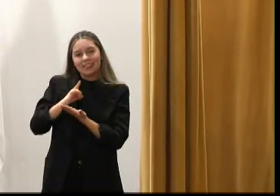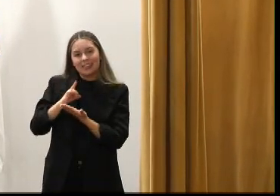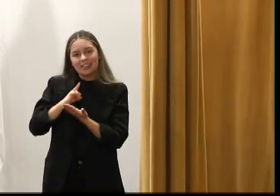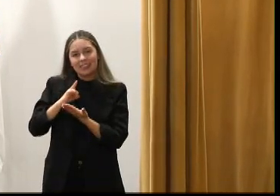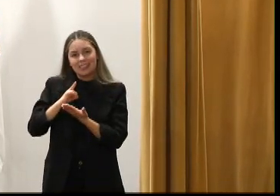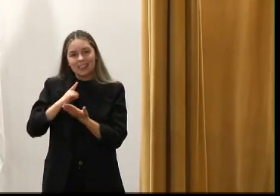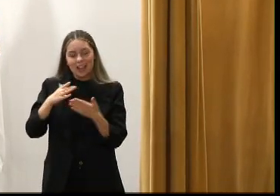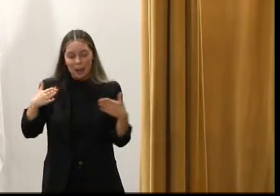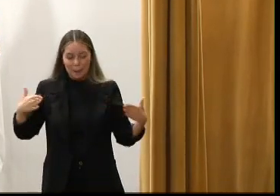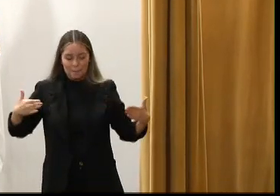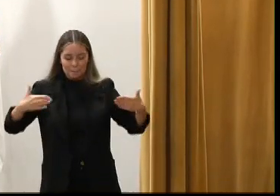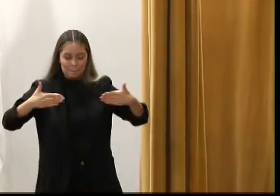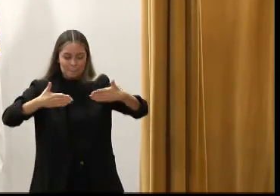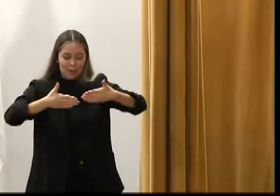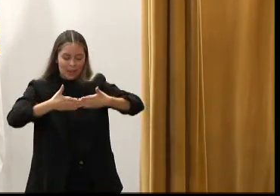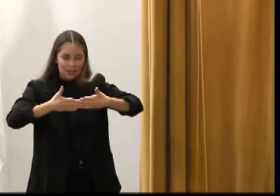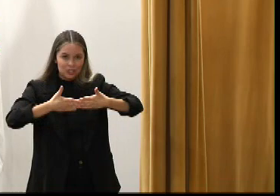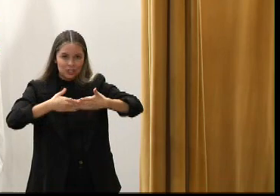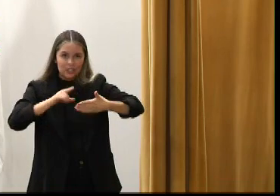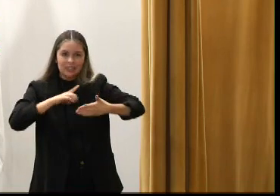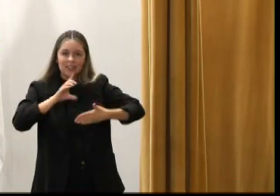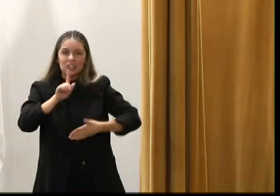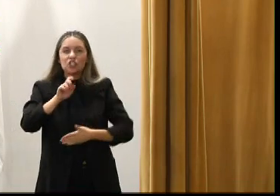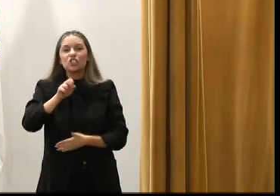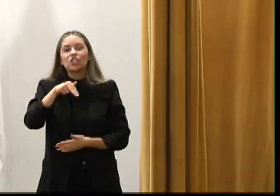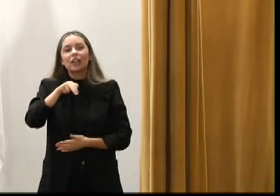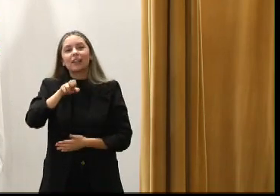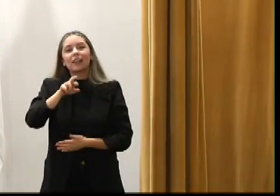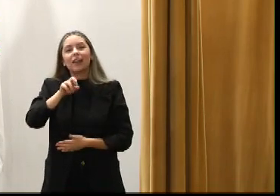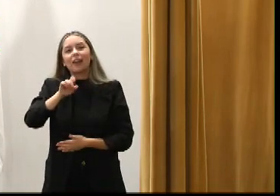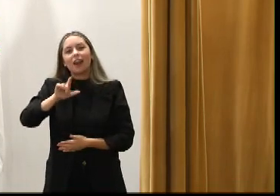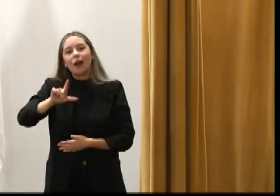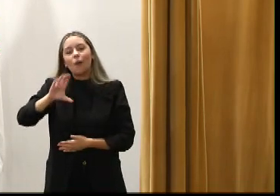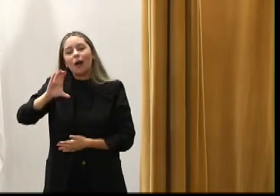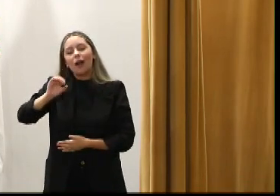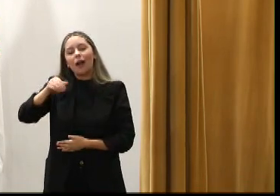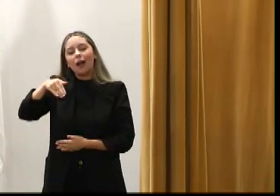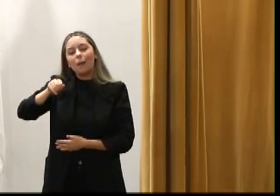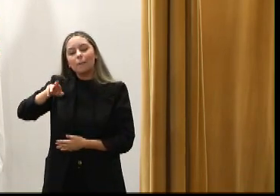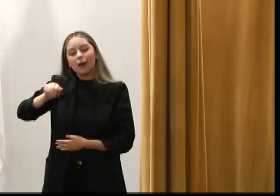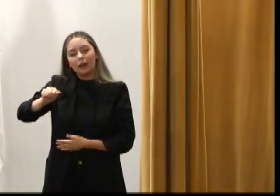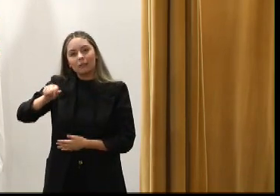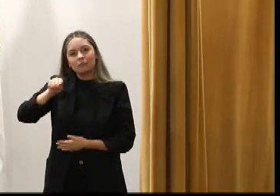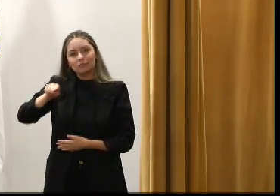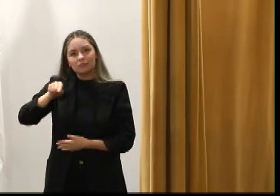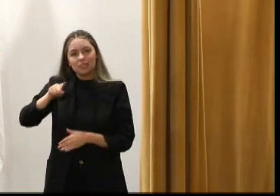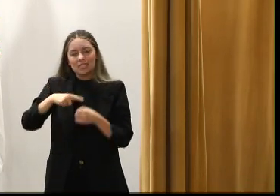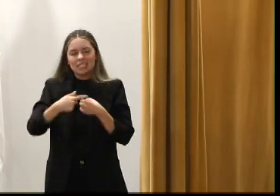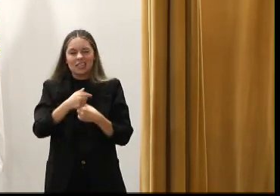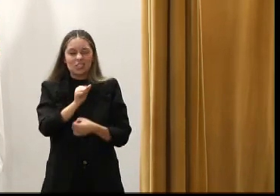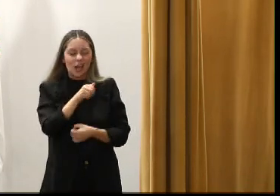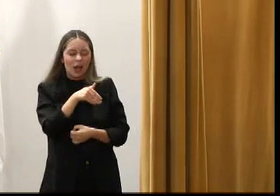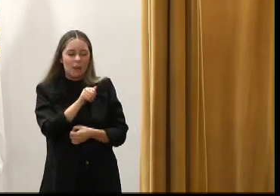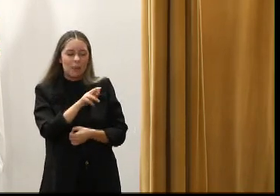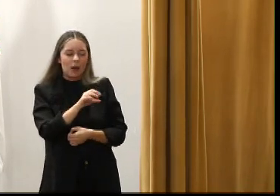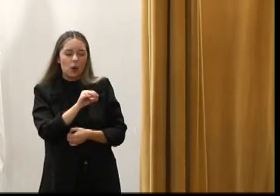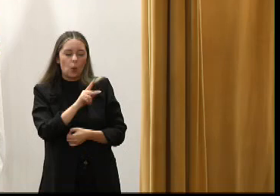uma barragem, fica no município de General Câmara, chamada Barragem Eclusa de Amarópolis, tá? Rio